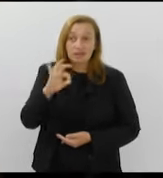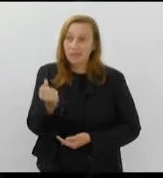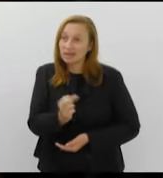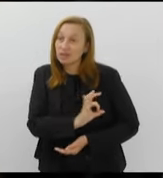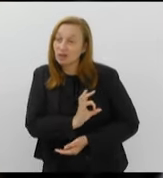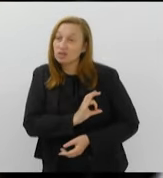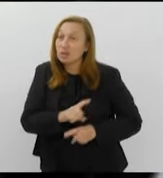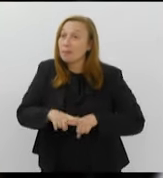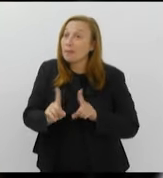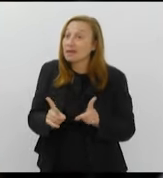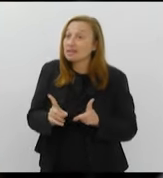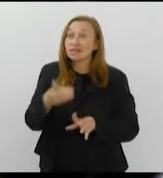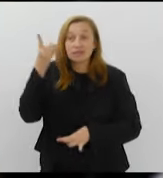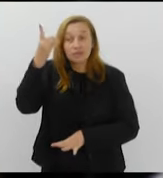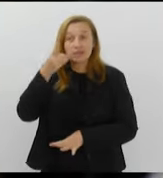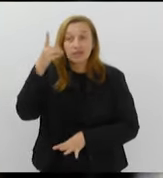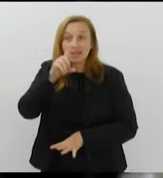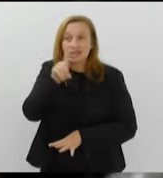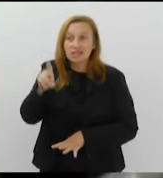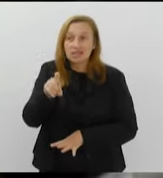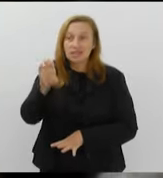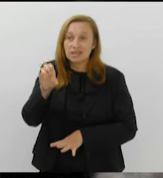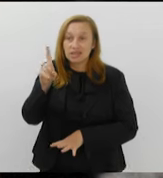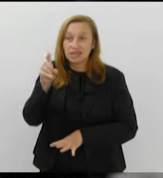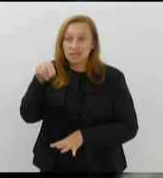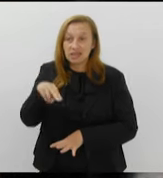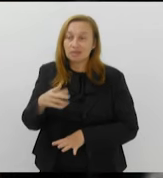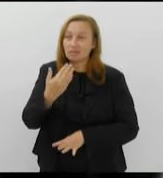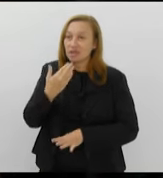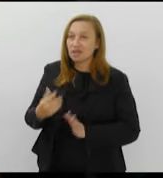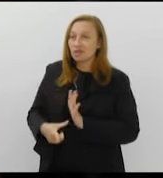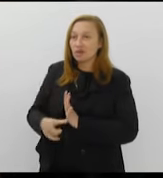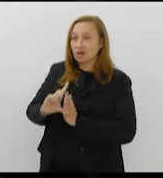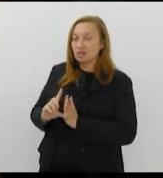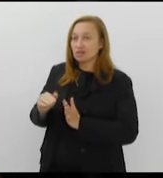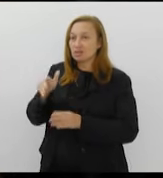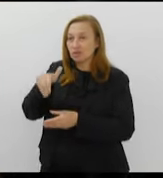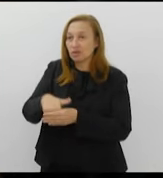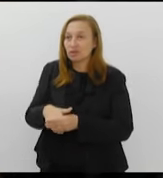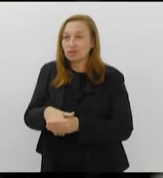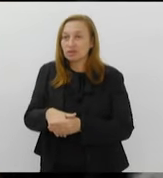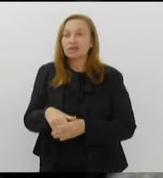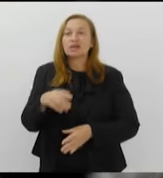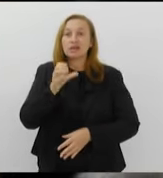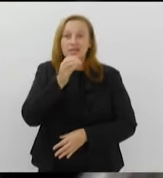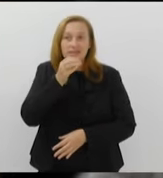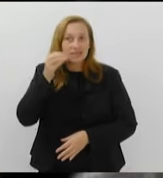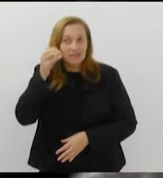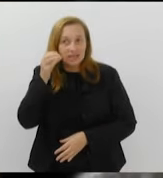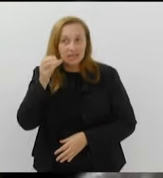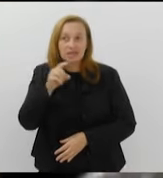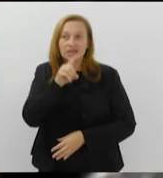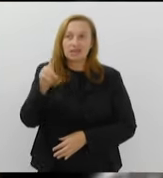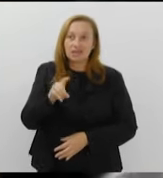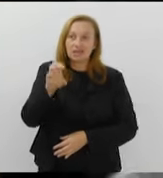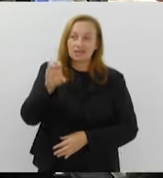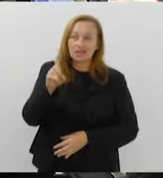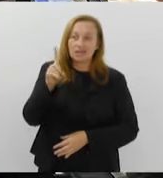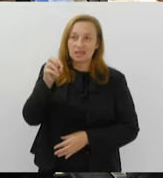mas a deputada Zeidan me pediu o voto anteriormente. Meu voto vai para Célia Jordão e Zeidan.